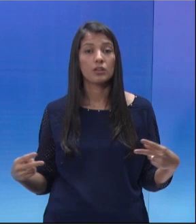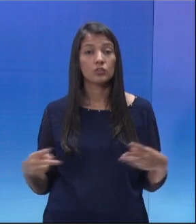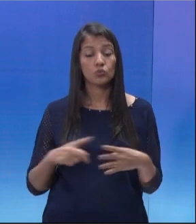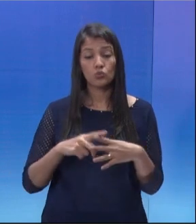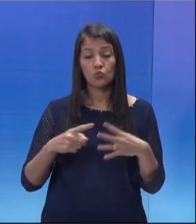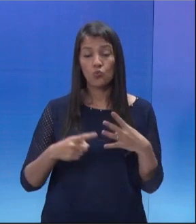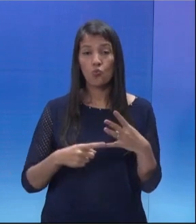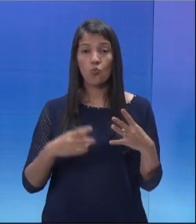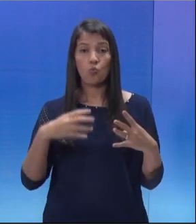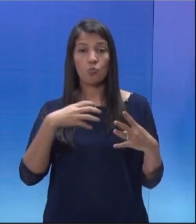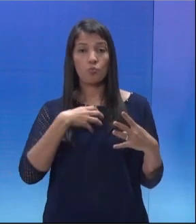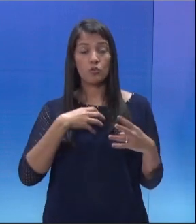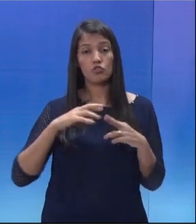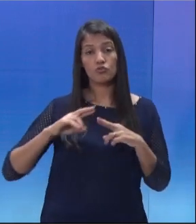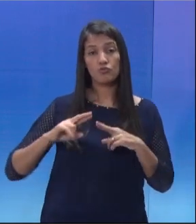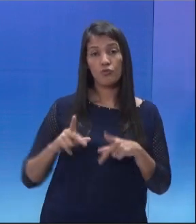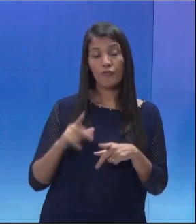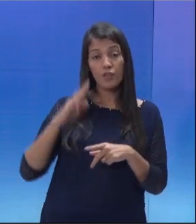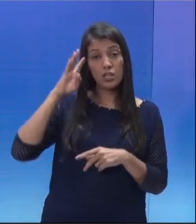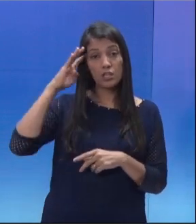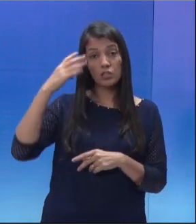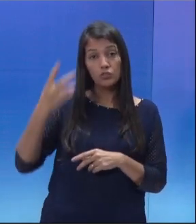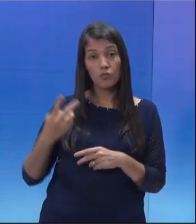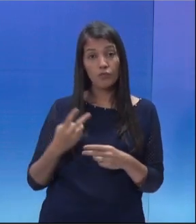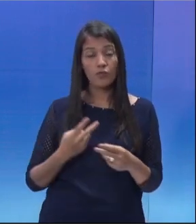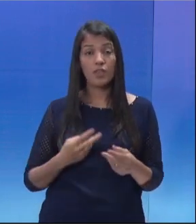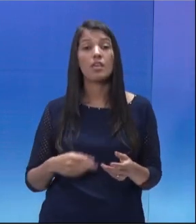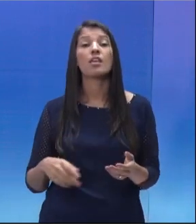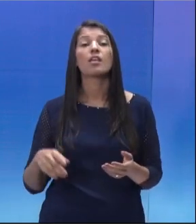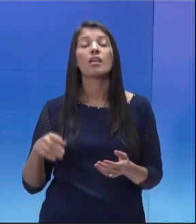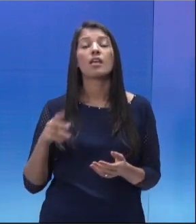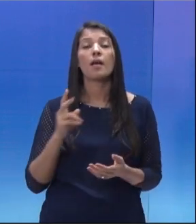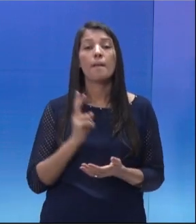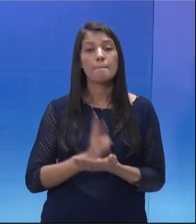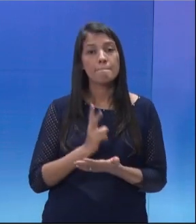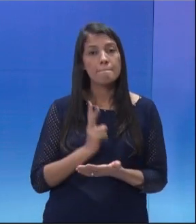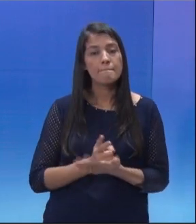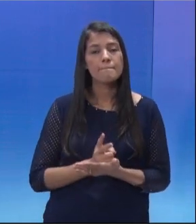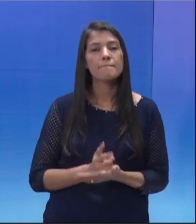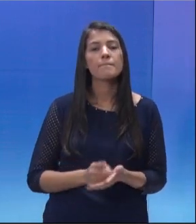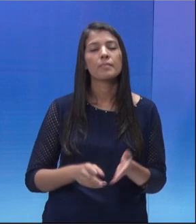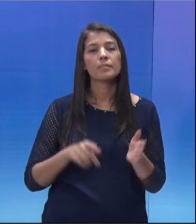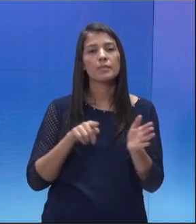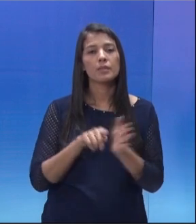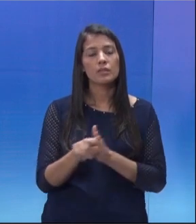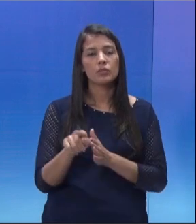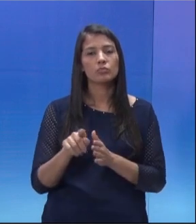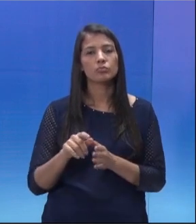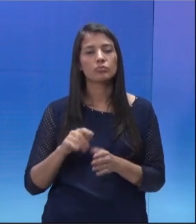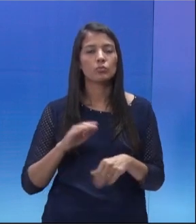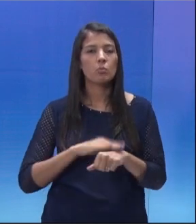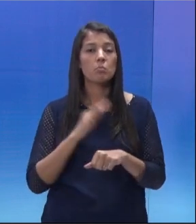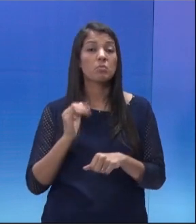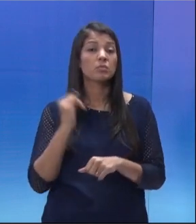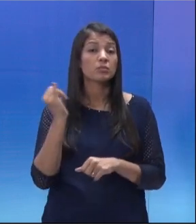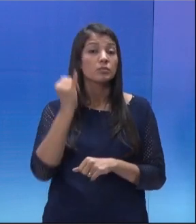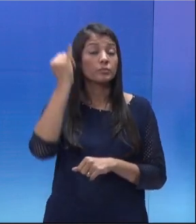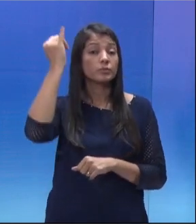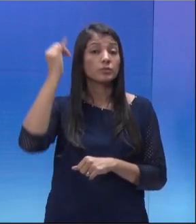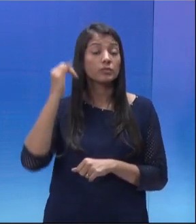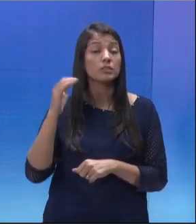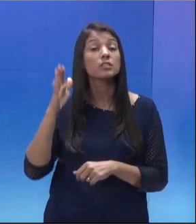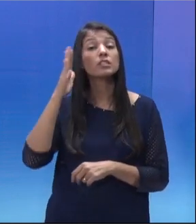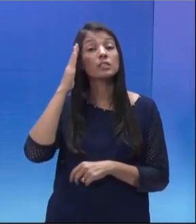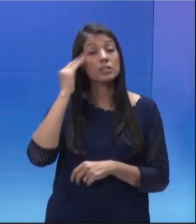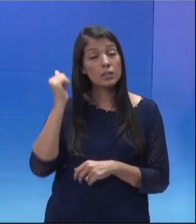maneiras diferentes de resolver a mesma questão. O importante é você saber retirar os dados da questão. Outra coisa importante